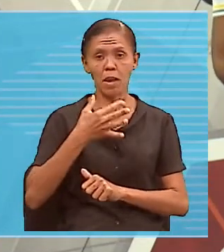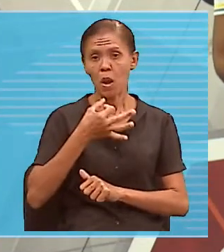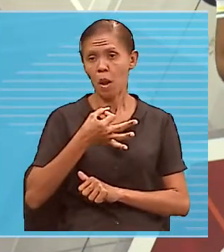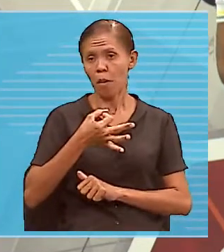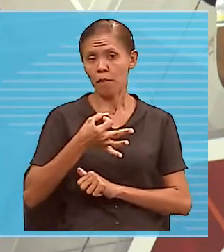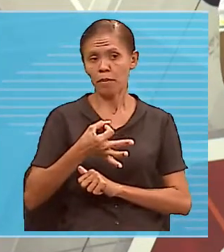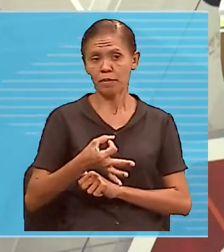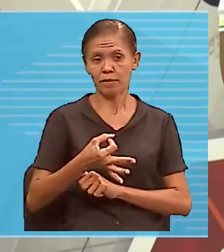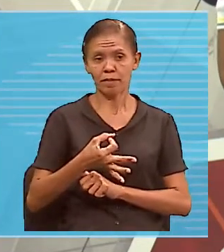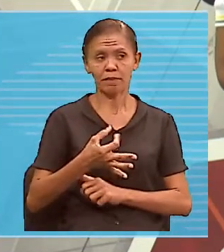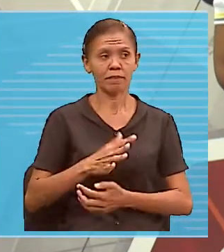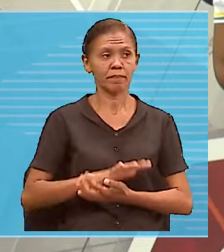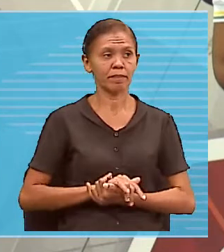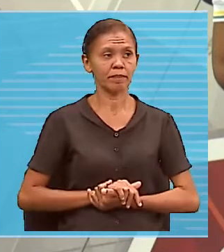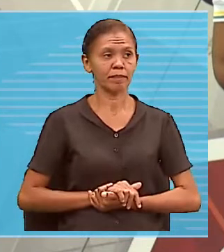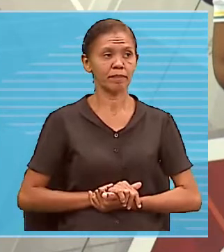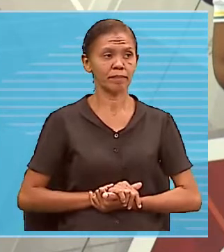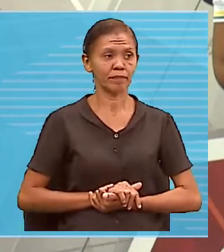vejo nessa situação.